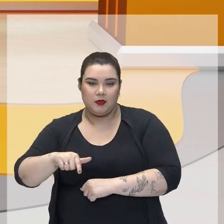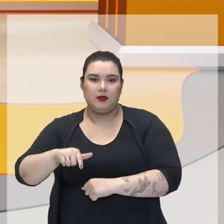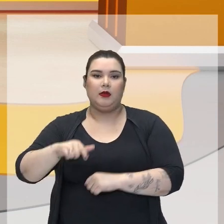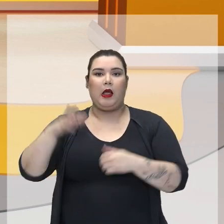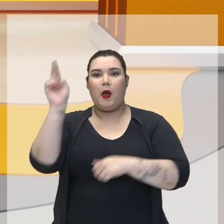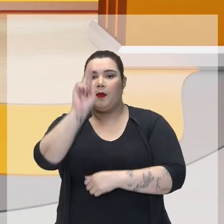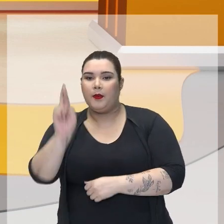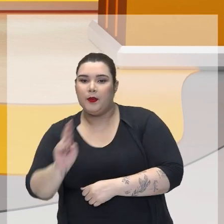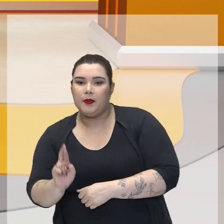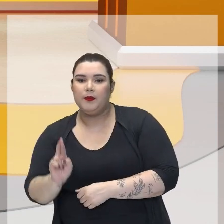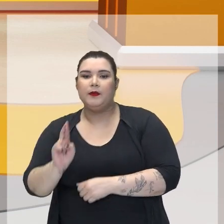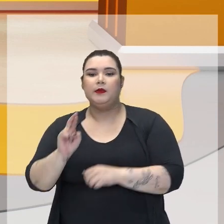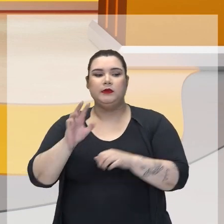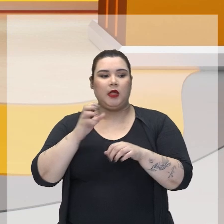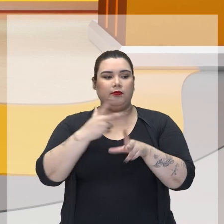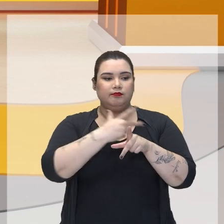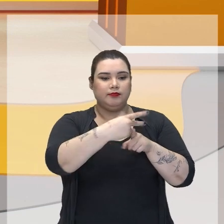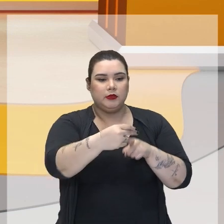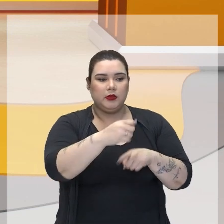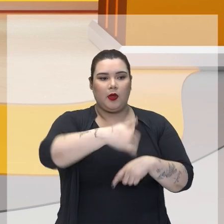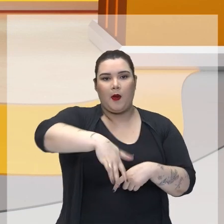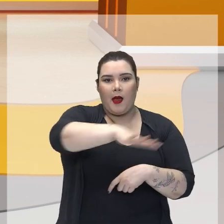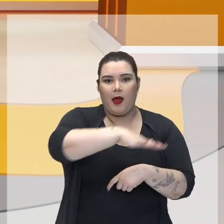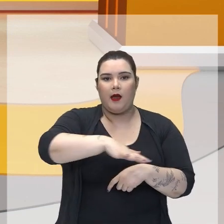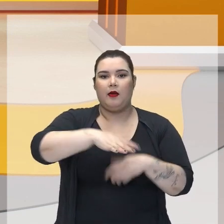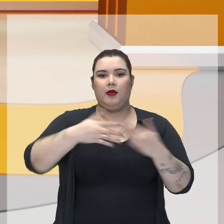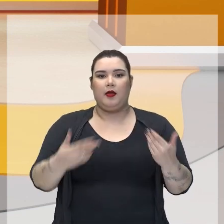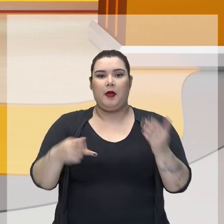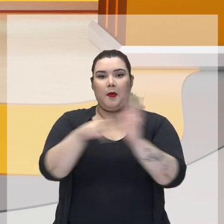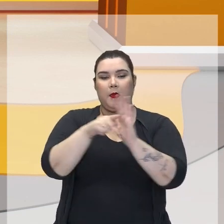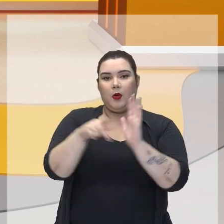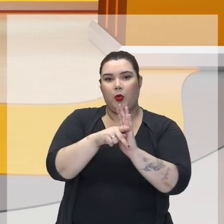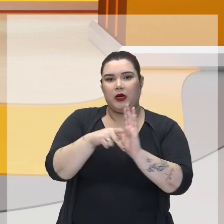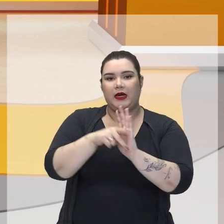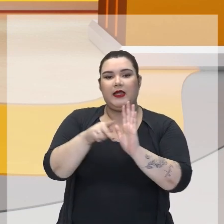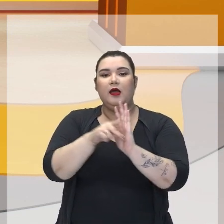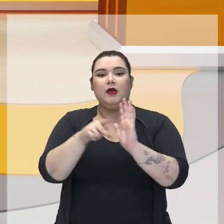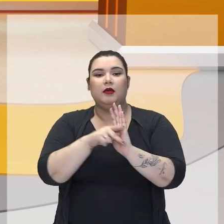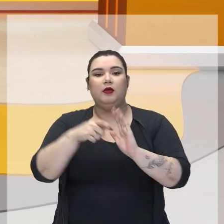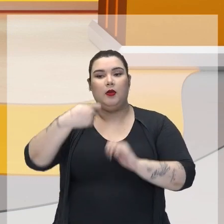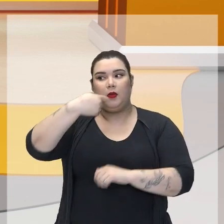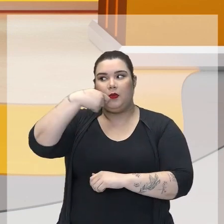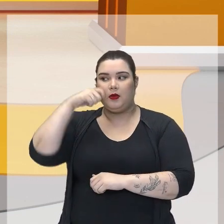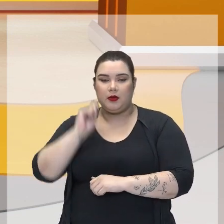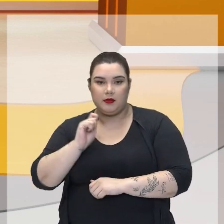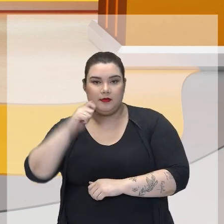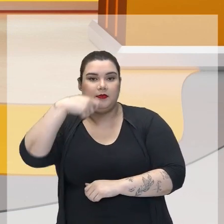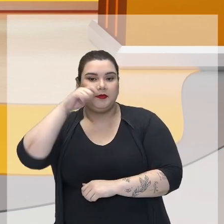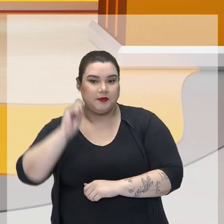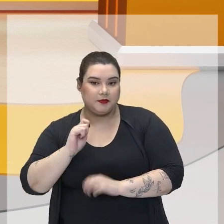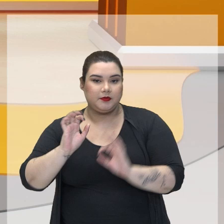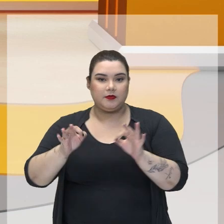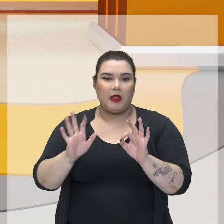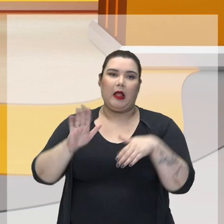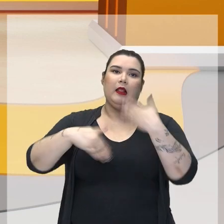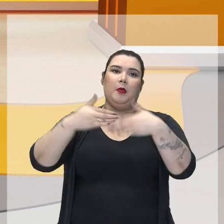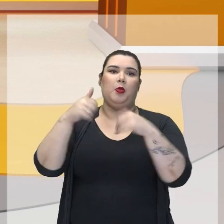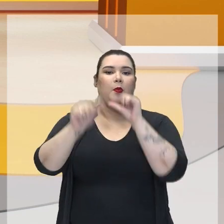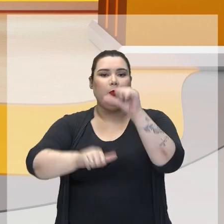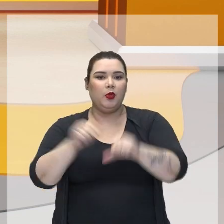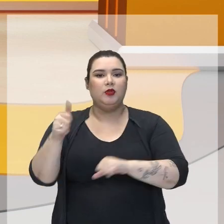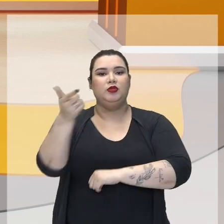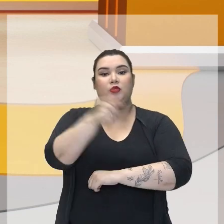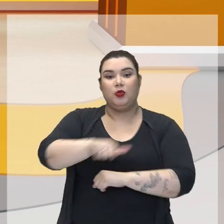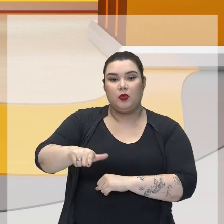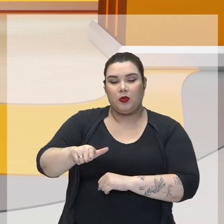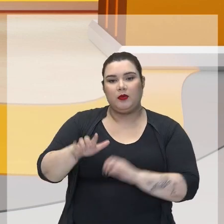Rússia pegou o território da Crimeia alguns anos atrás, que era da Ucrânia, né? Já tem que mudar os livros de geografia de novo, porque já atualizou, né?